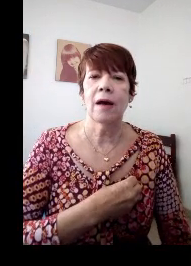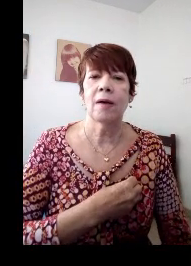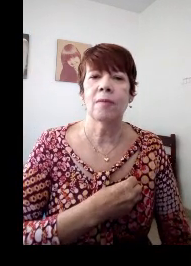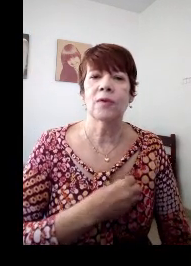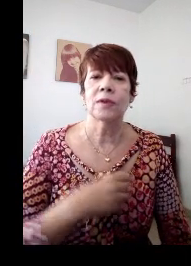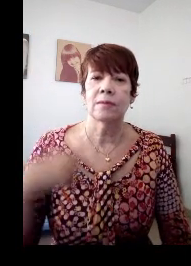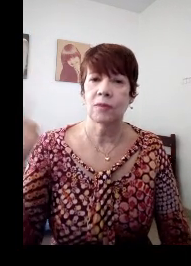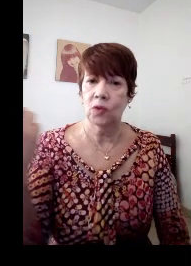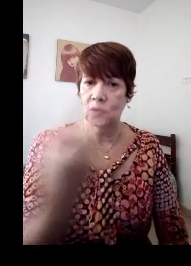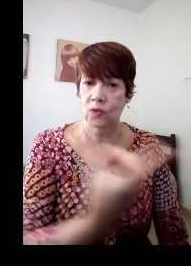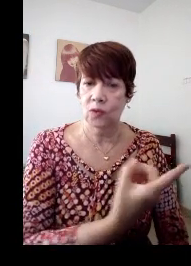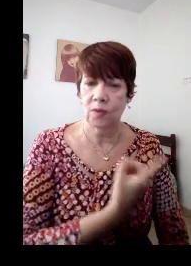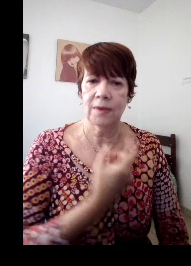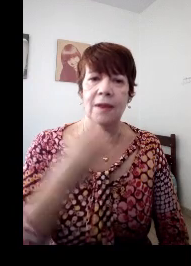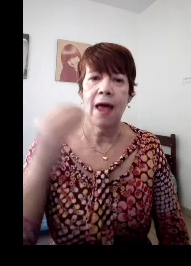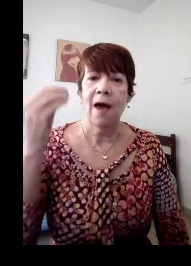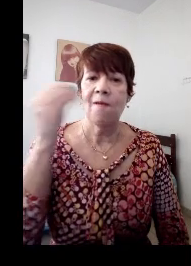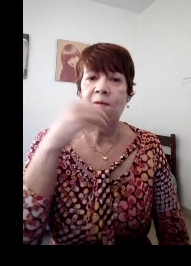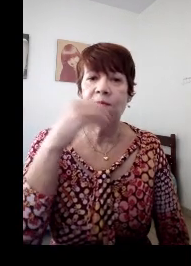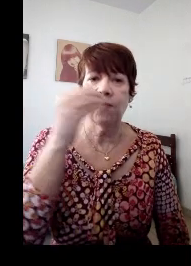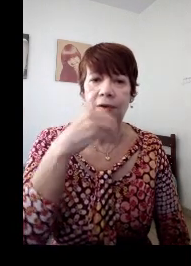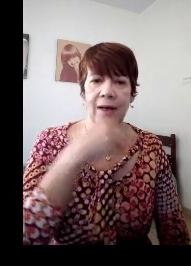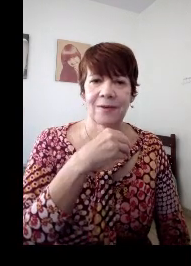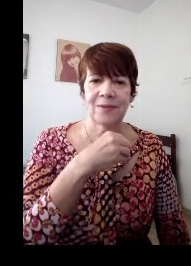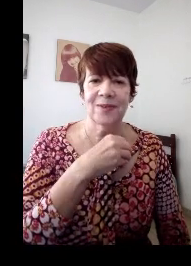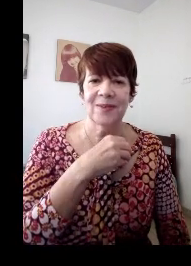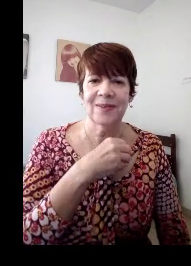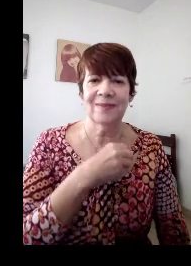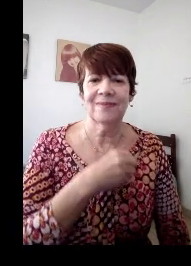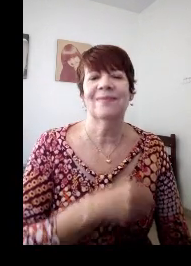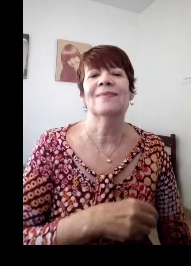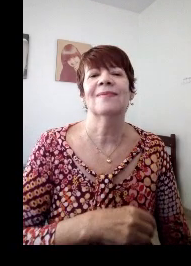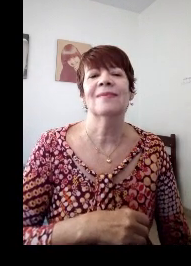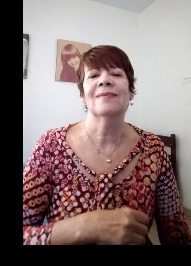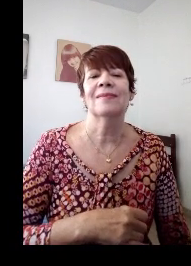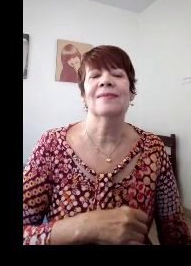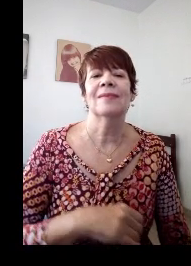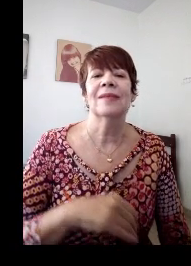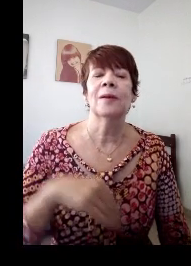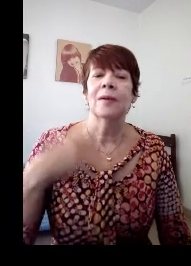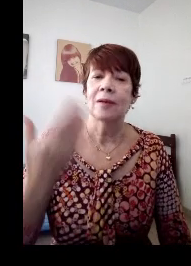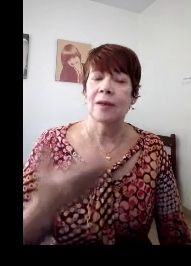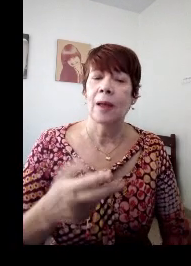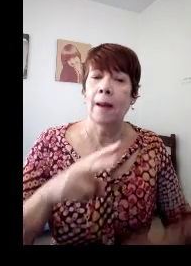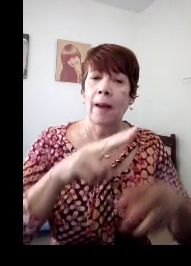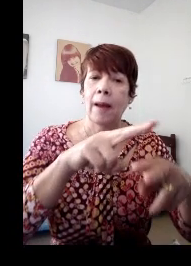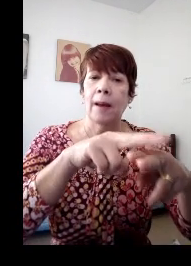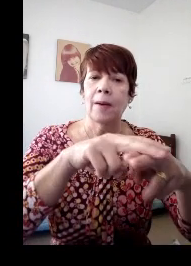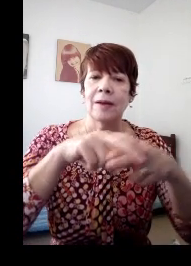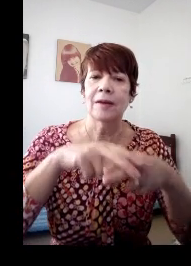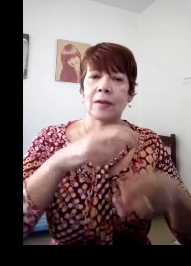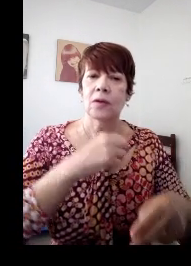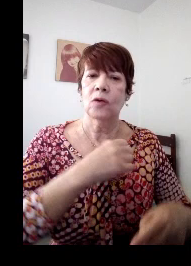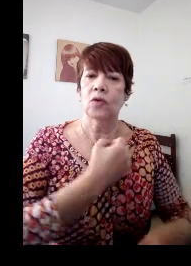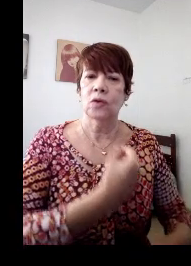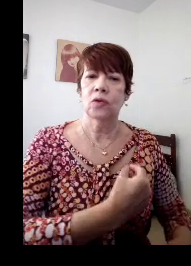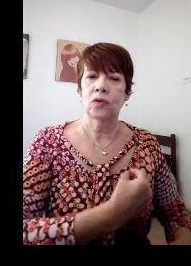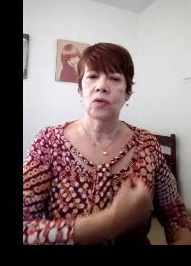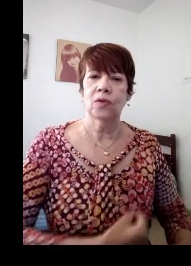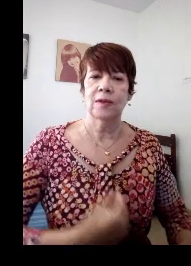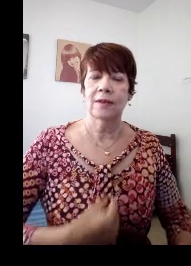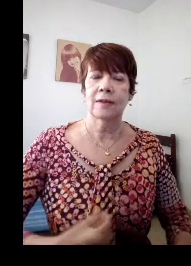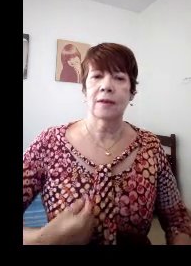estamos desprotegidos. Por isso que José era um homem protegido. Ele era um